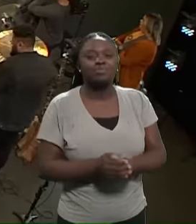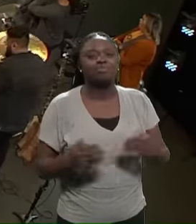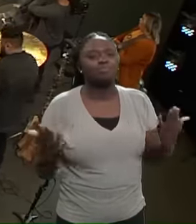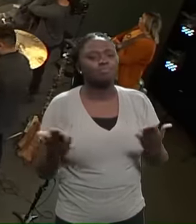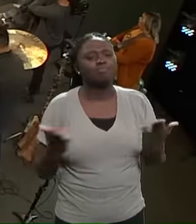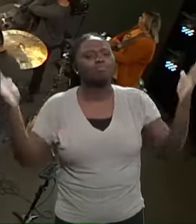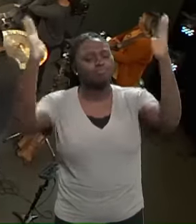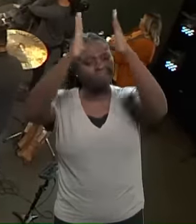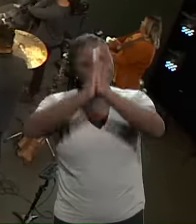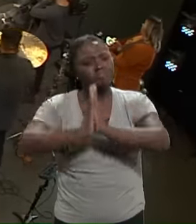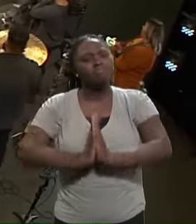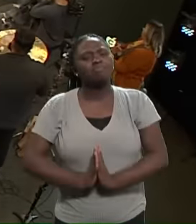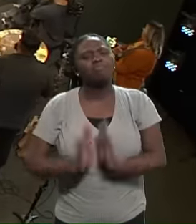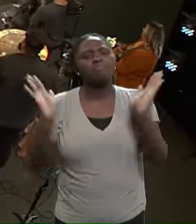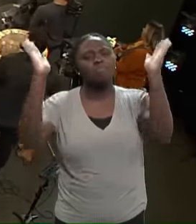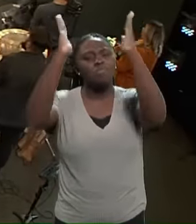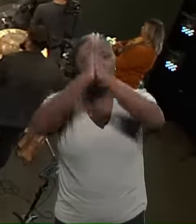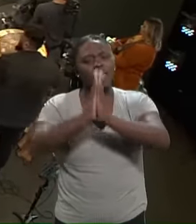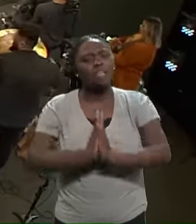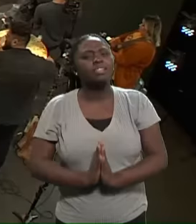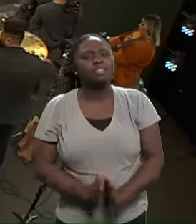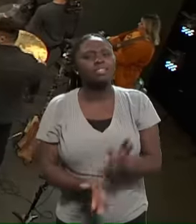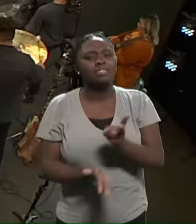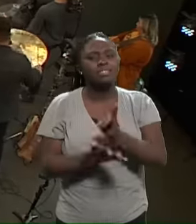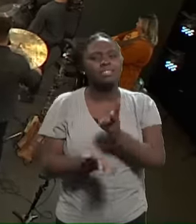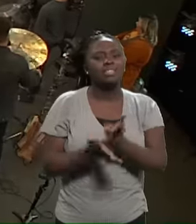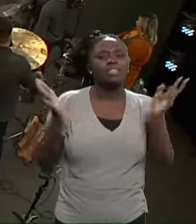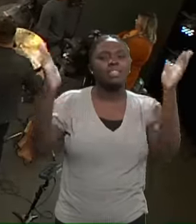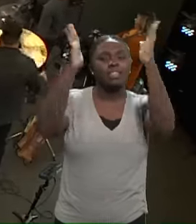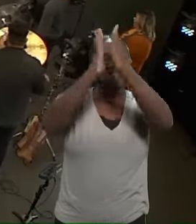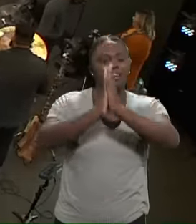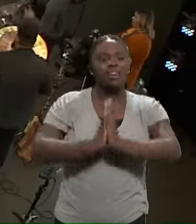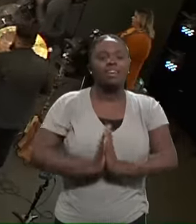Adora, adora, adora, adora.